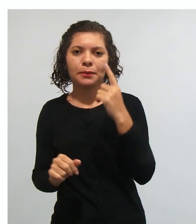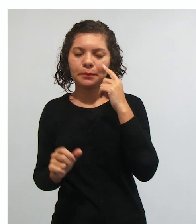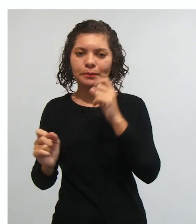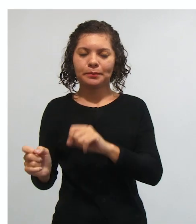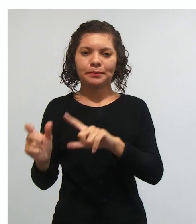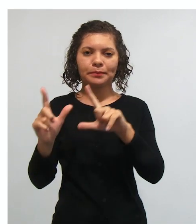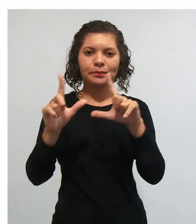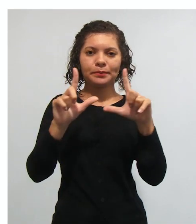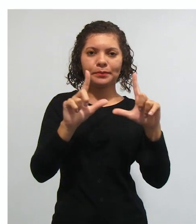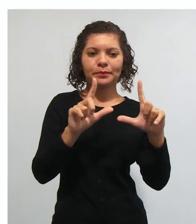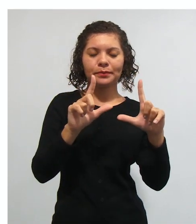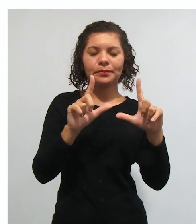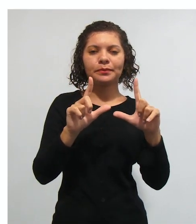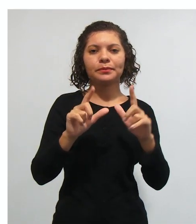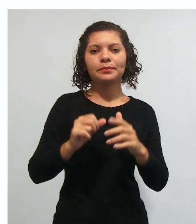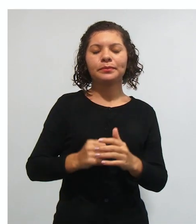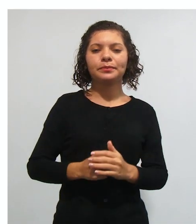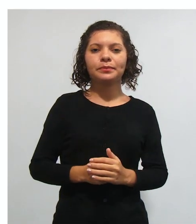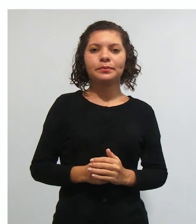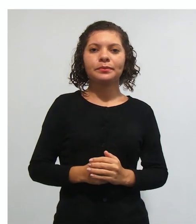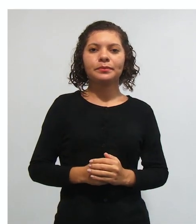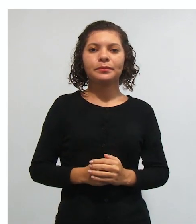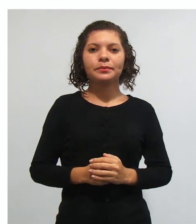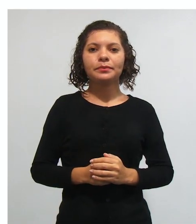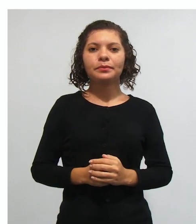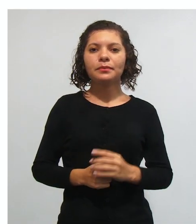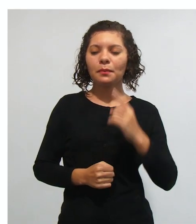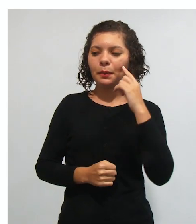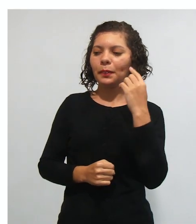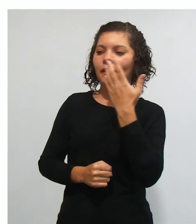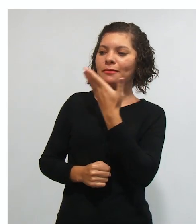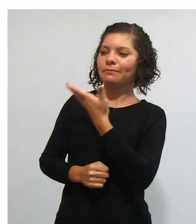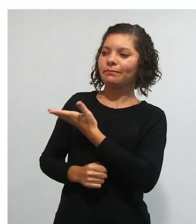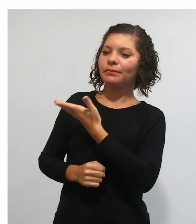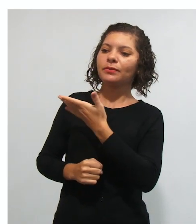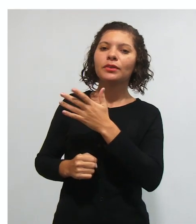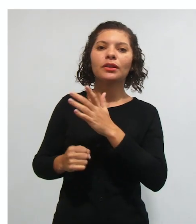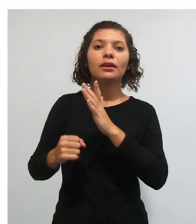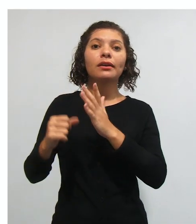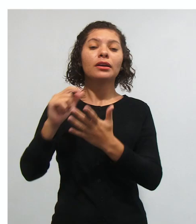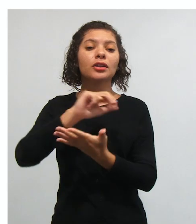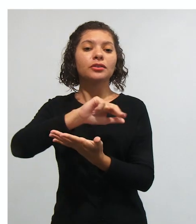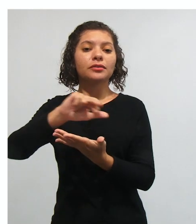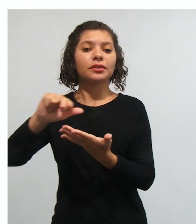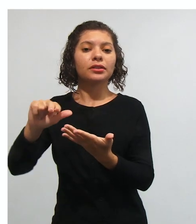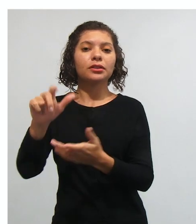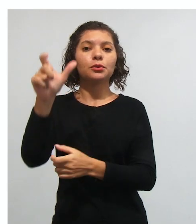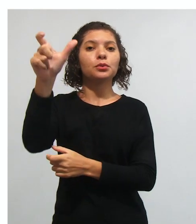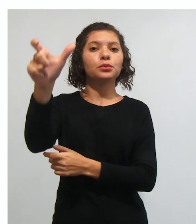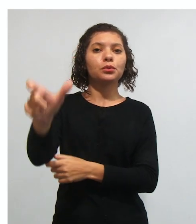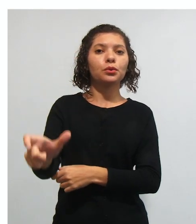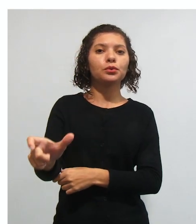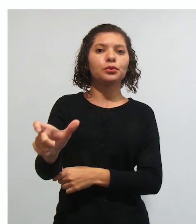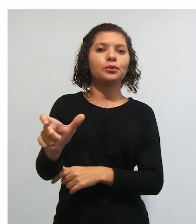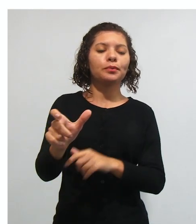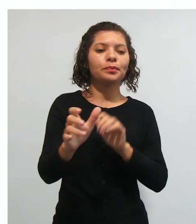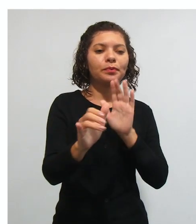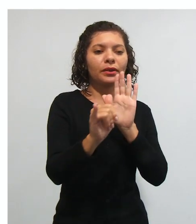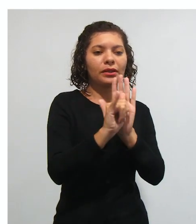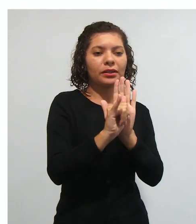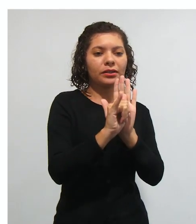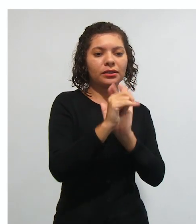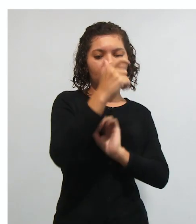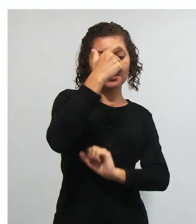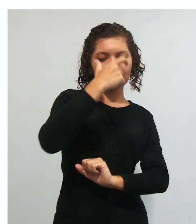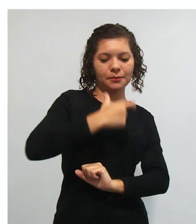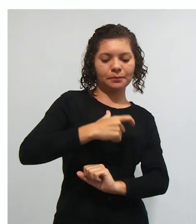no slide diferença o autor define que é aquilo que o outro é da mesma forma que a identidade